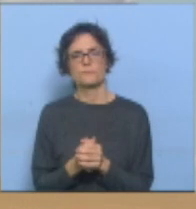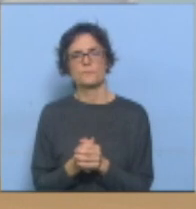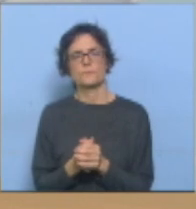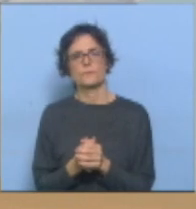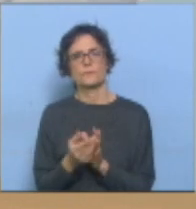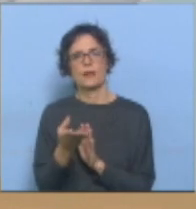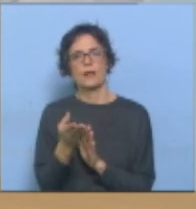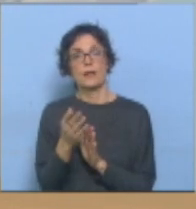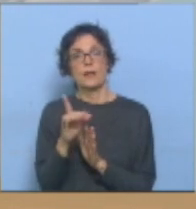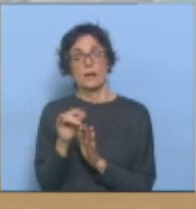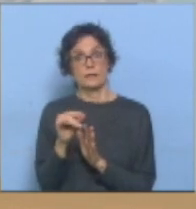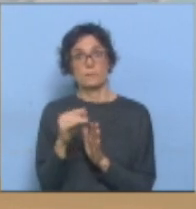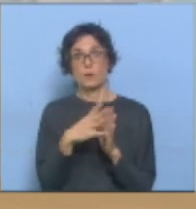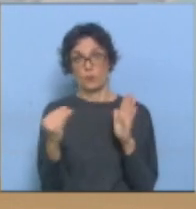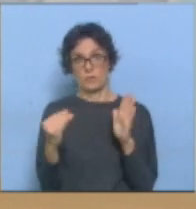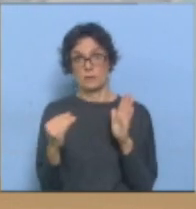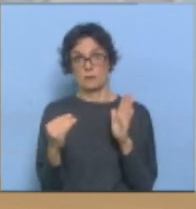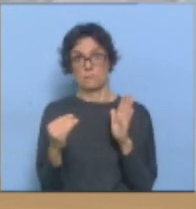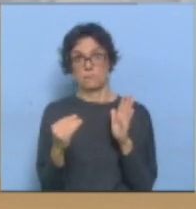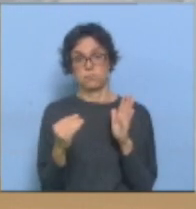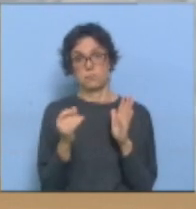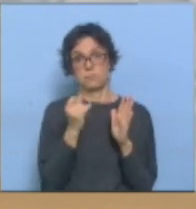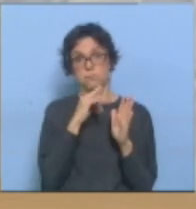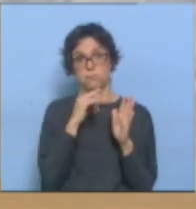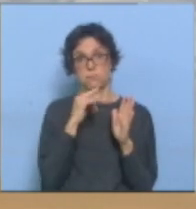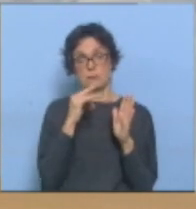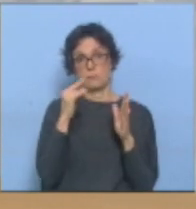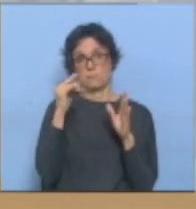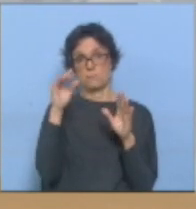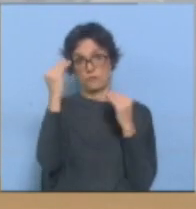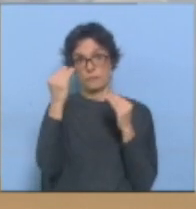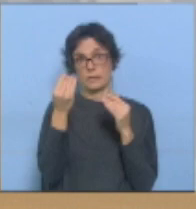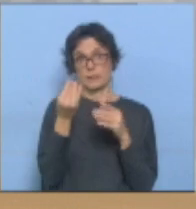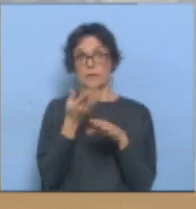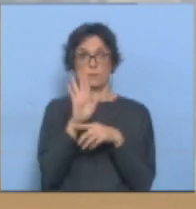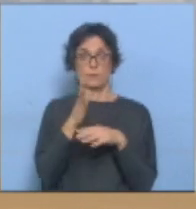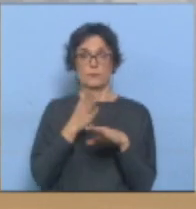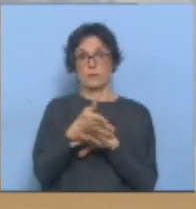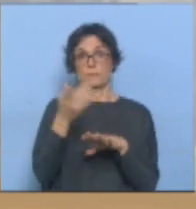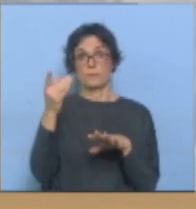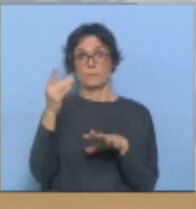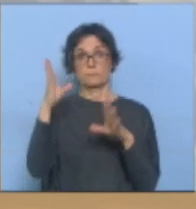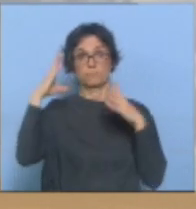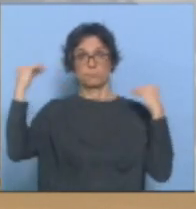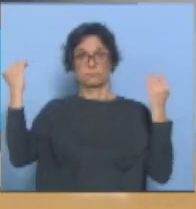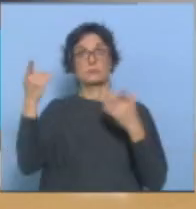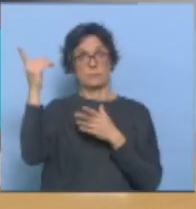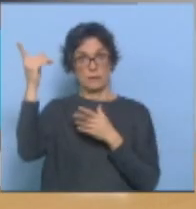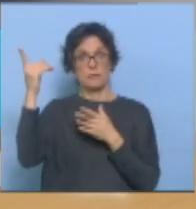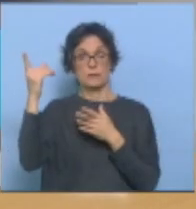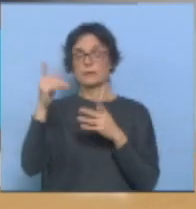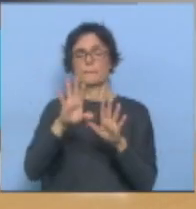exemplos também, nomeadamente da Bélgica, onde o assunto, a eutanásia está legalizada. E também facto, para crianças já. Também